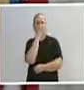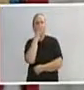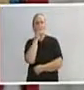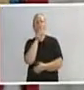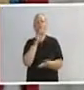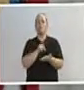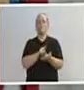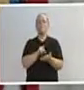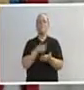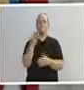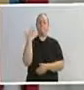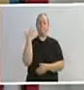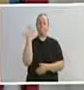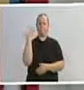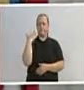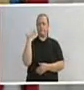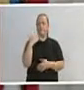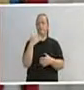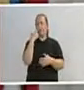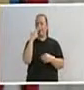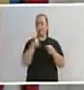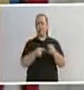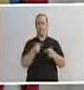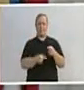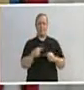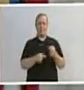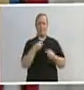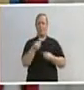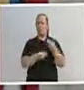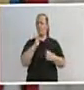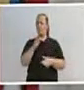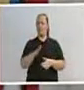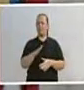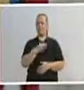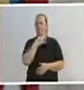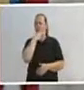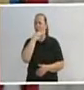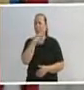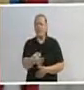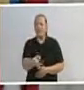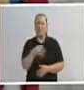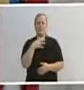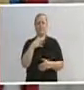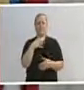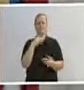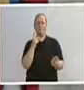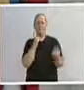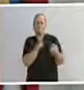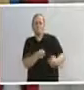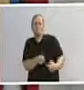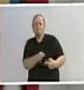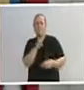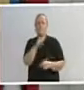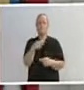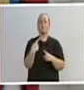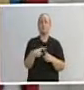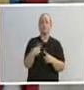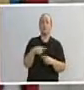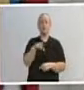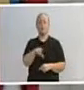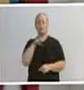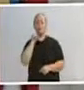das barbaridades cometidas pela humanidade ao longo da sua história, a esses e essas em virtude da sua